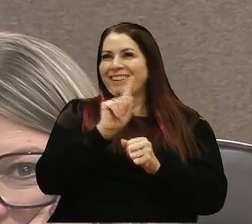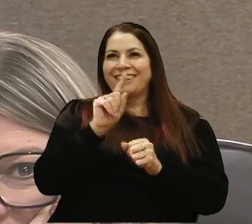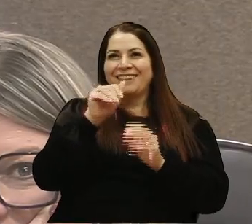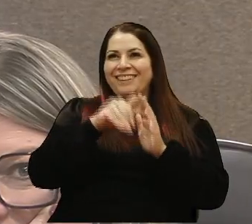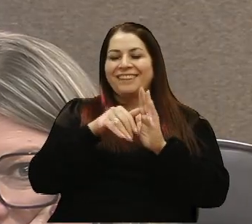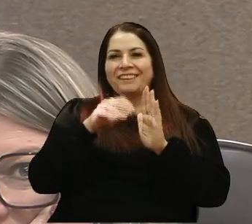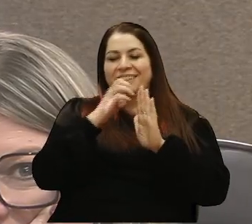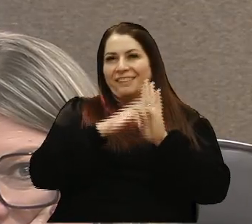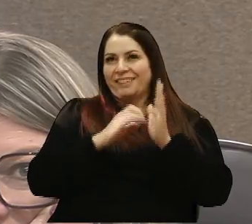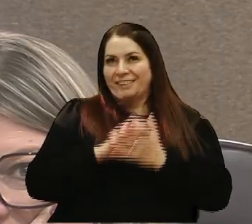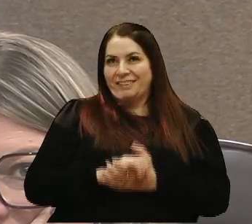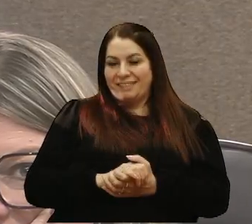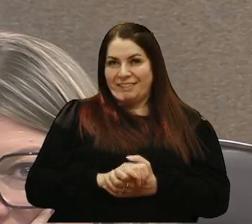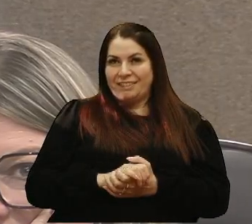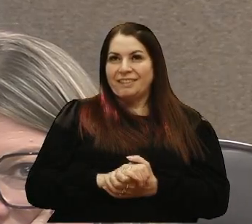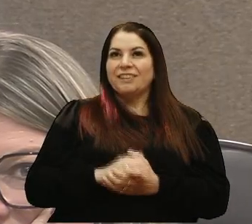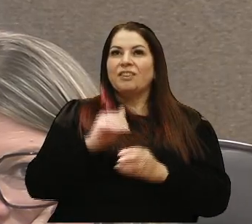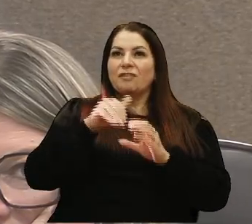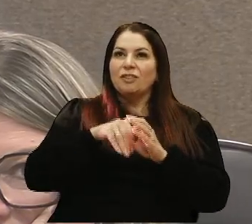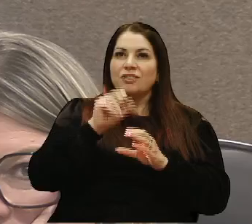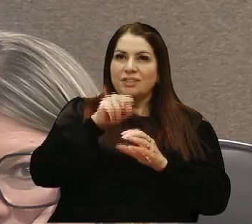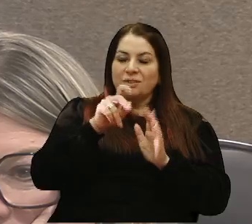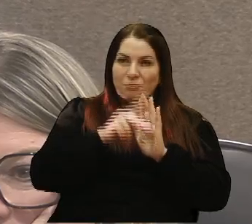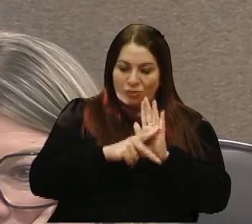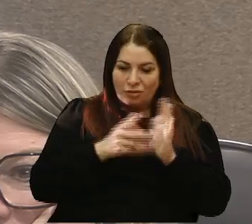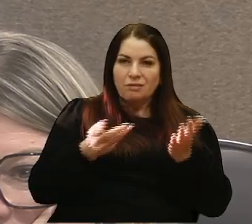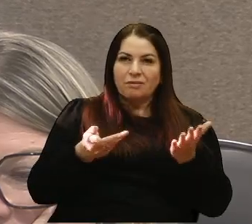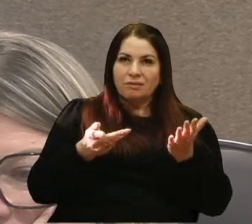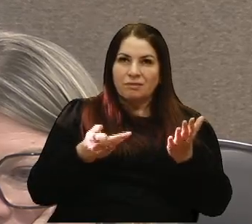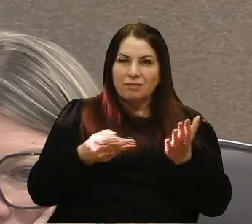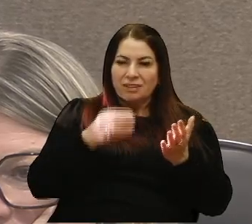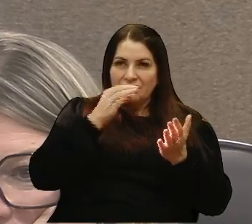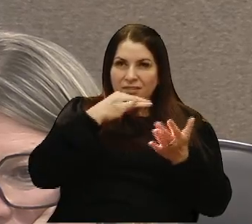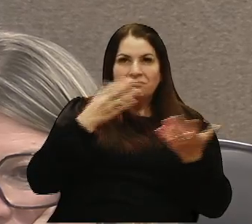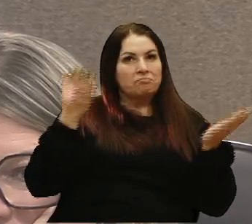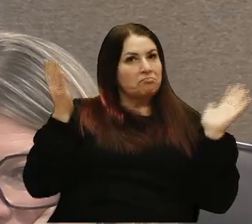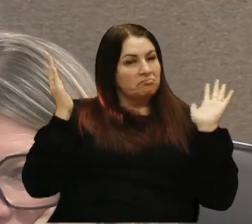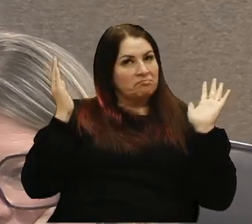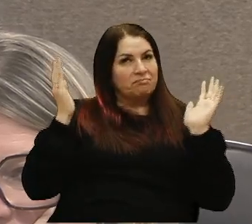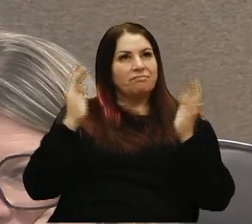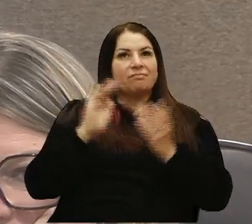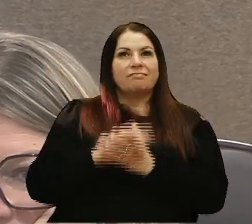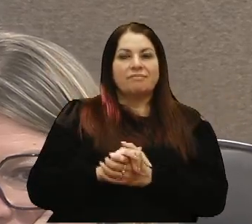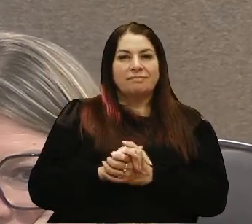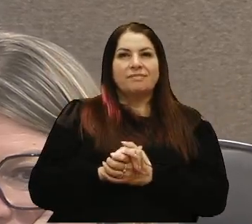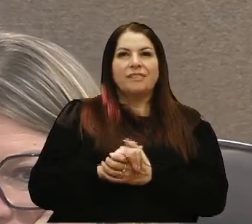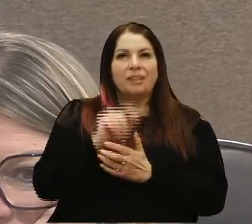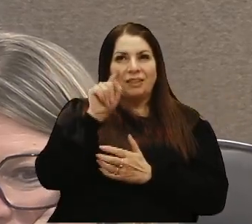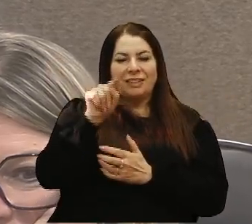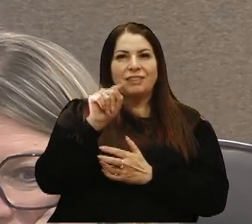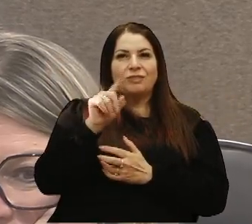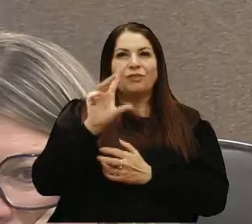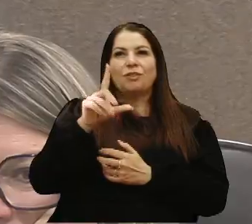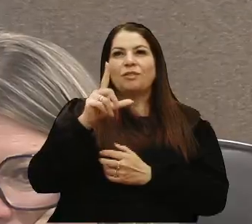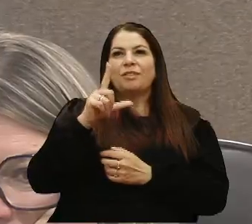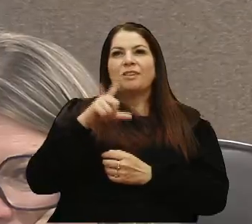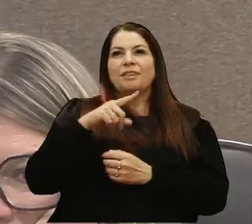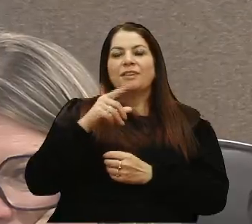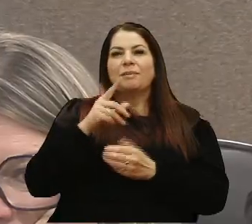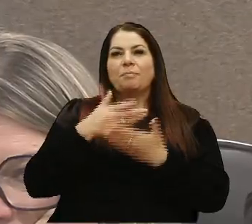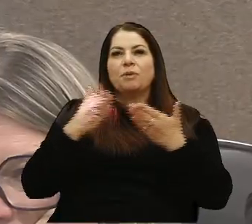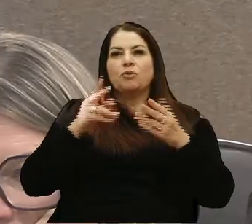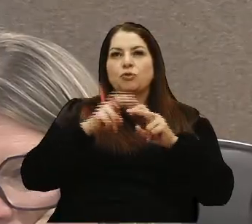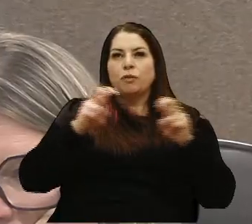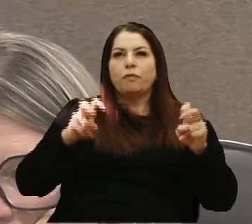emenda. E vote sim ao projeto que Caxias, olha, isso aqui, olha só quem perde um sofá, quem perde